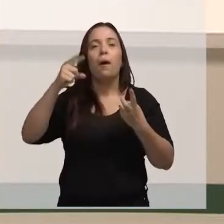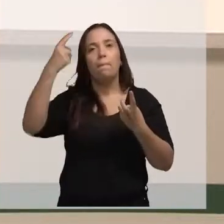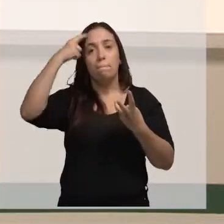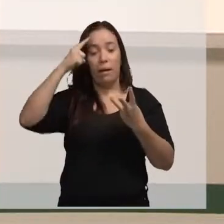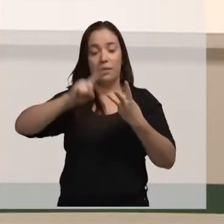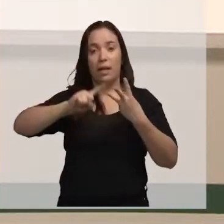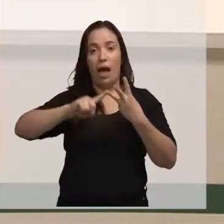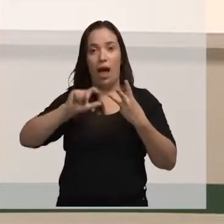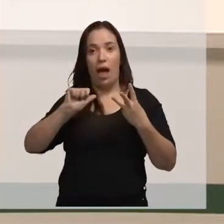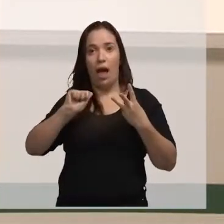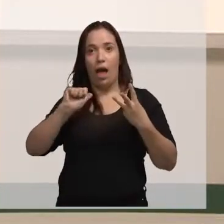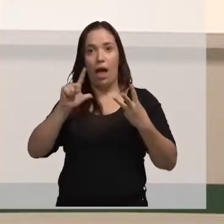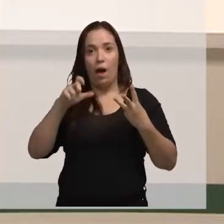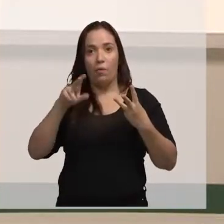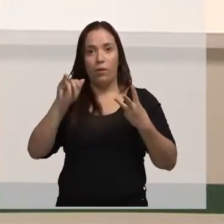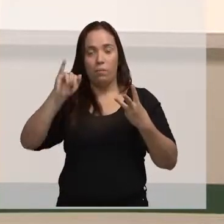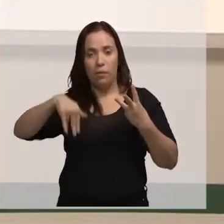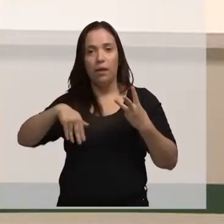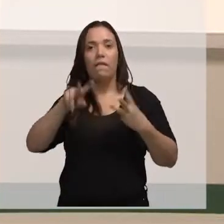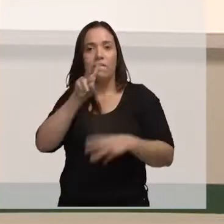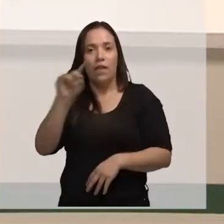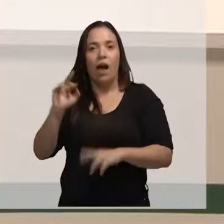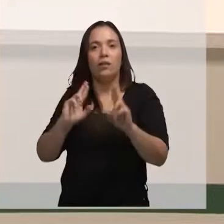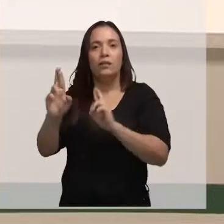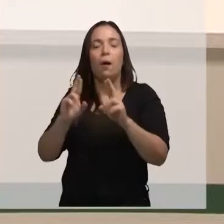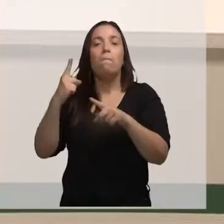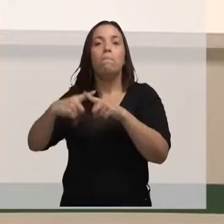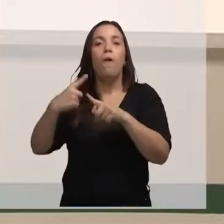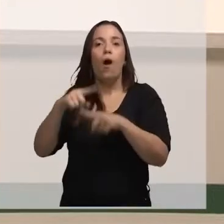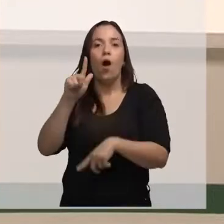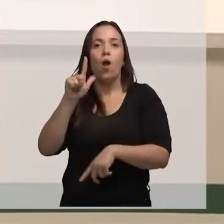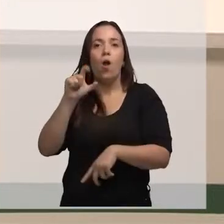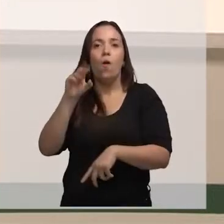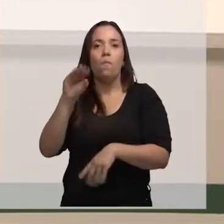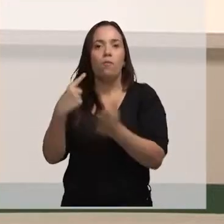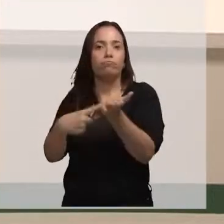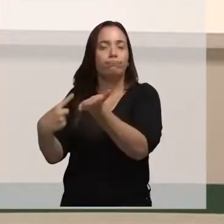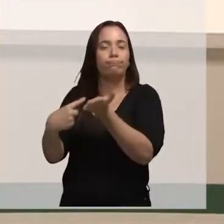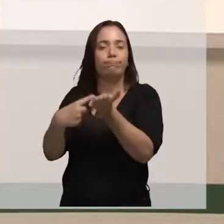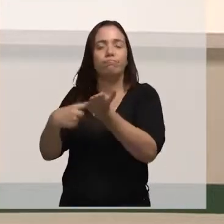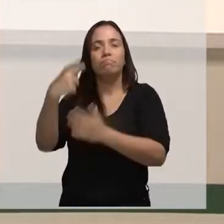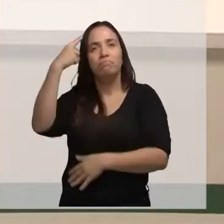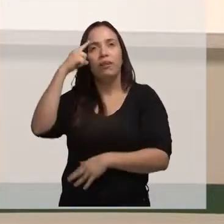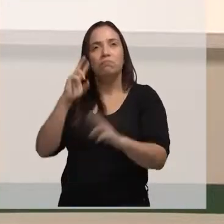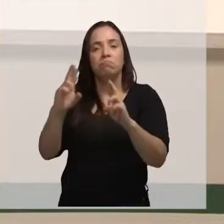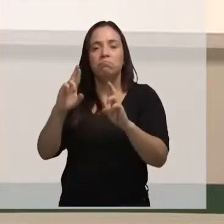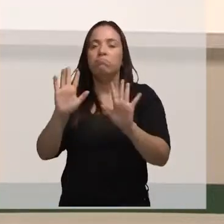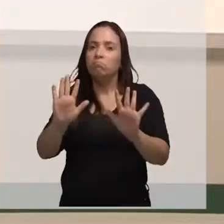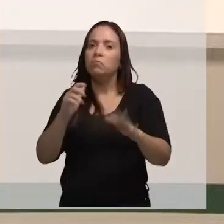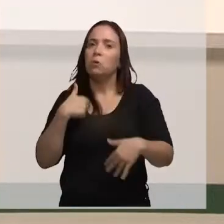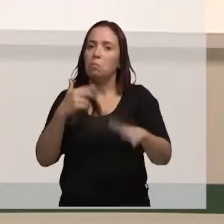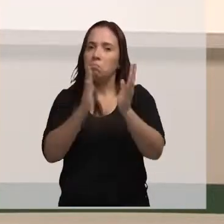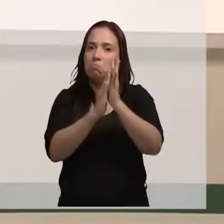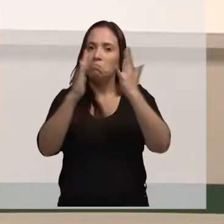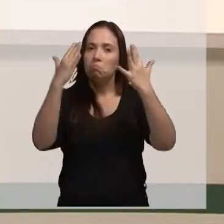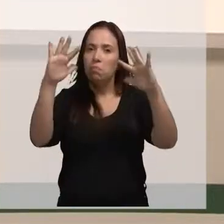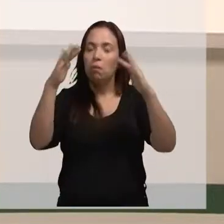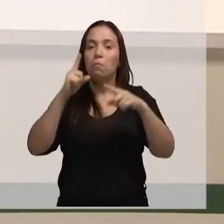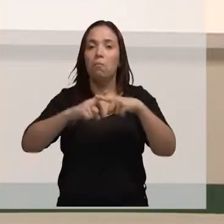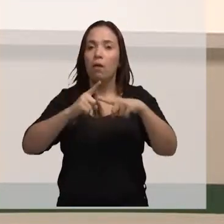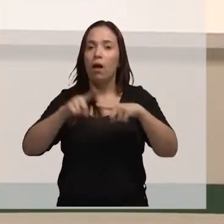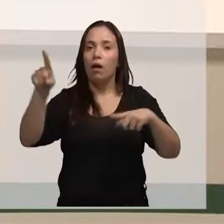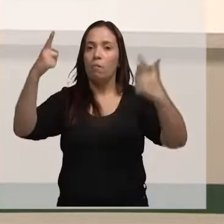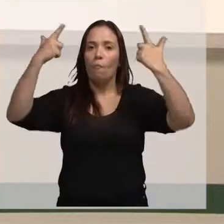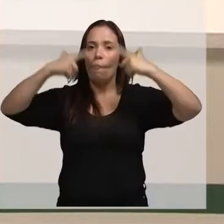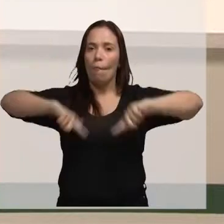que é o cara que tem mais afinidade com a Rede Globo iria amenizar. E aí eu quero parabenizá-la, porque nesse ponto ela foi isonômica. Ela